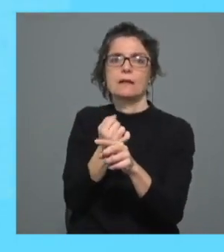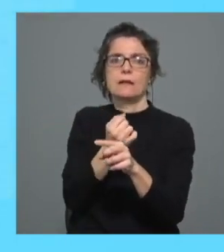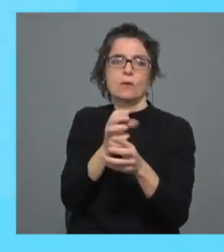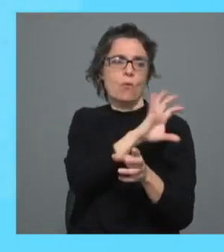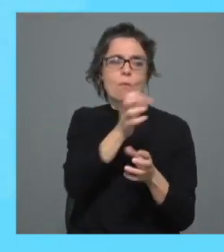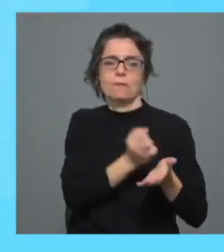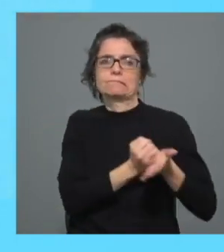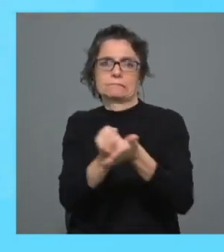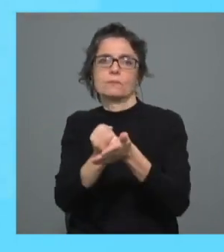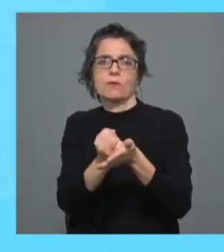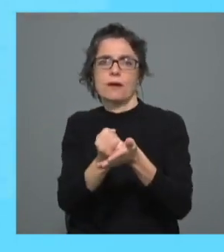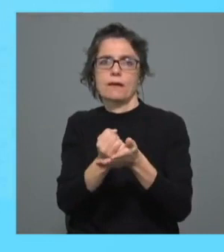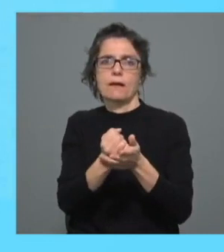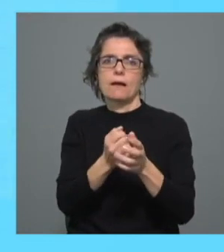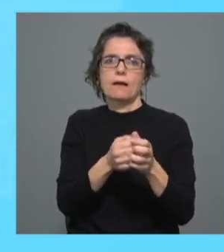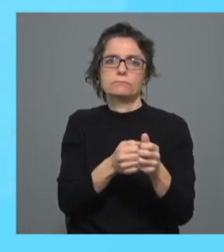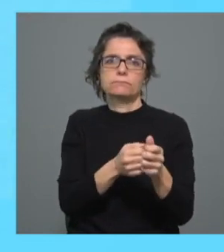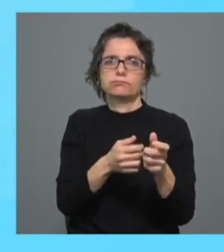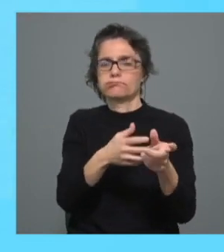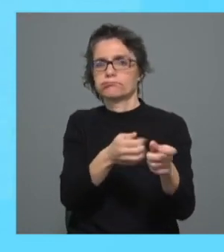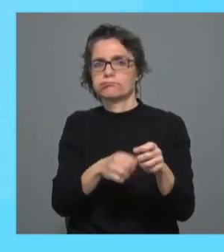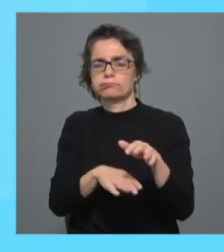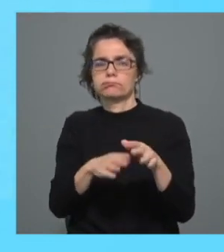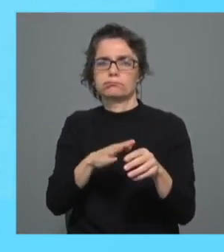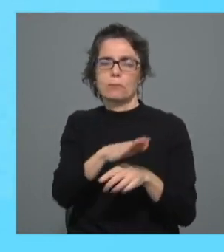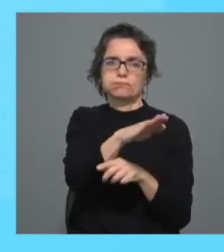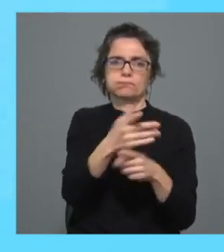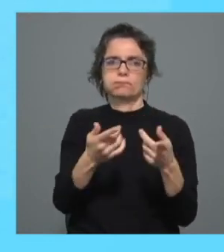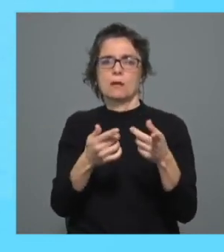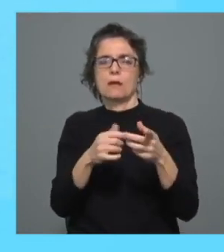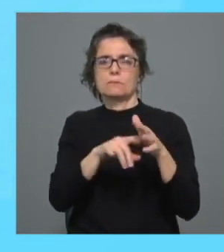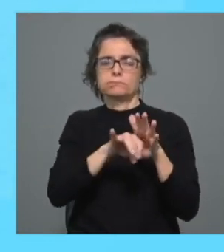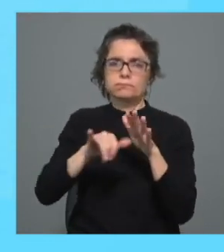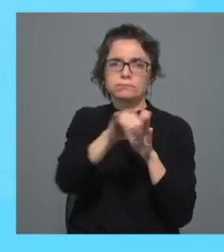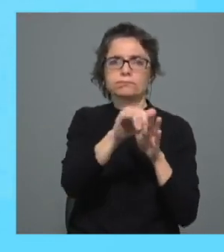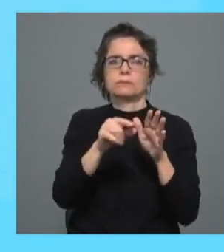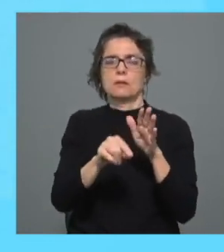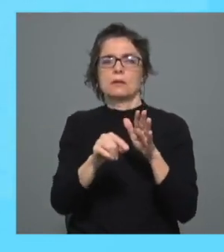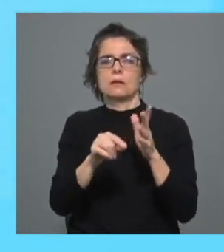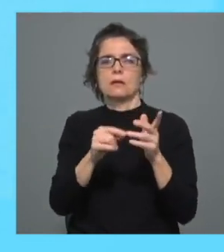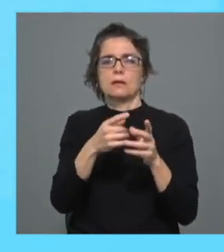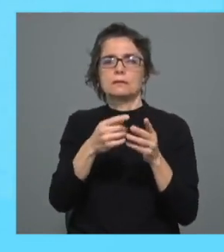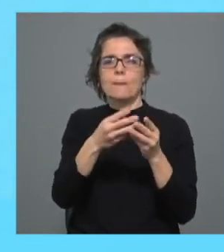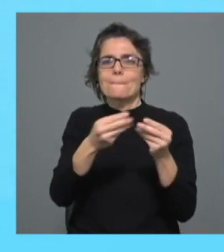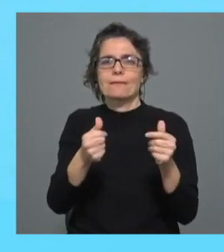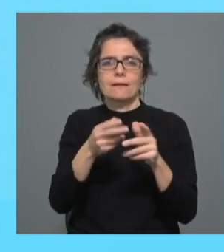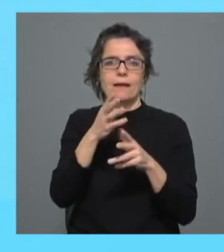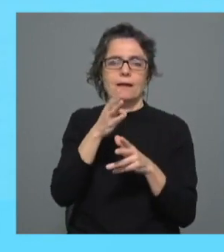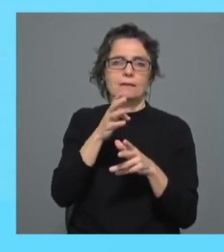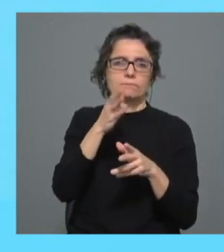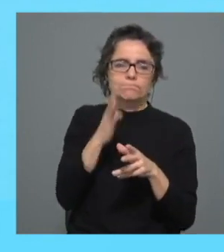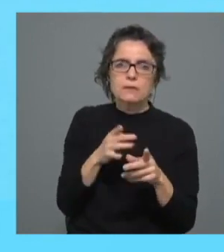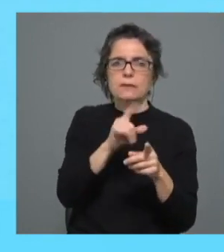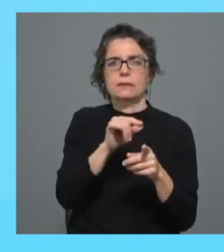material, armamento e equipamento, nomeadamente blindados, defesa aérea, sistemas de aquisição de objetivos, vigilância de campo de